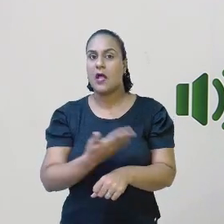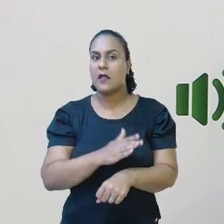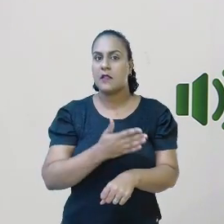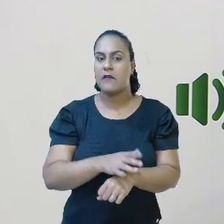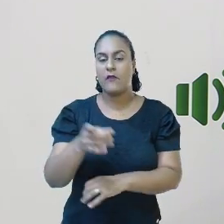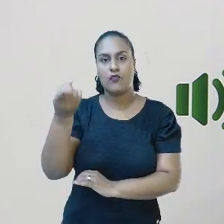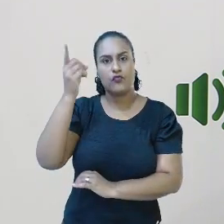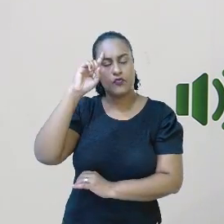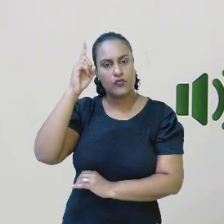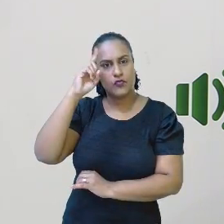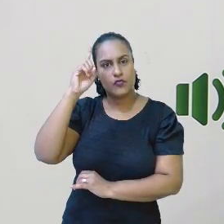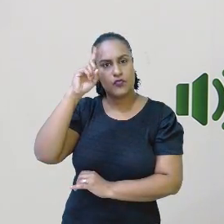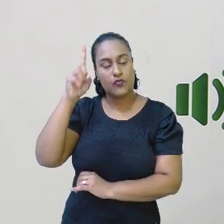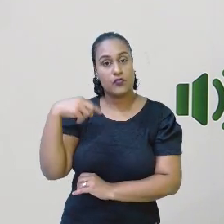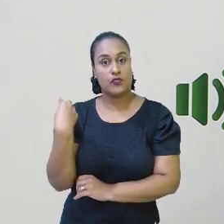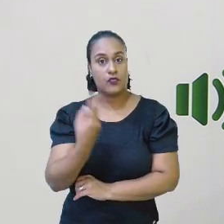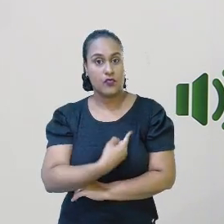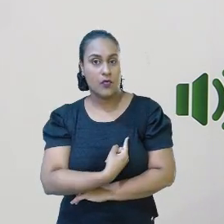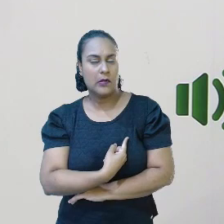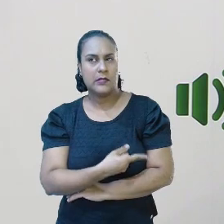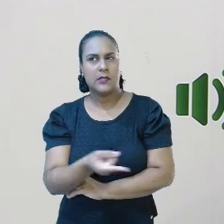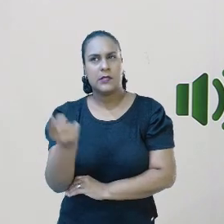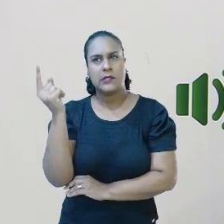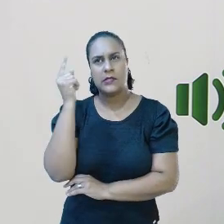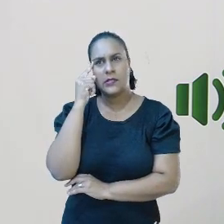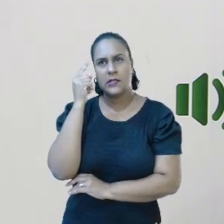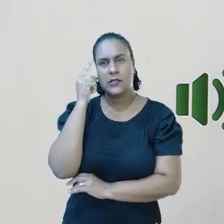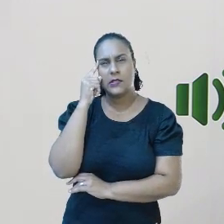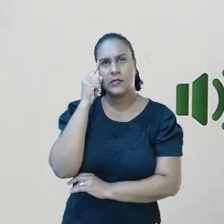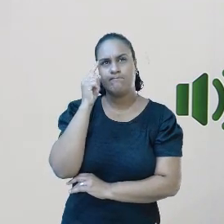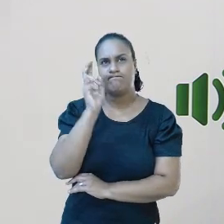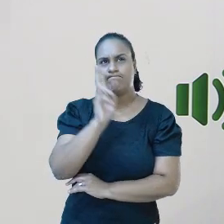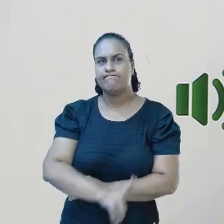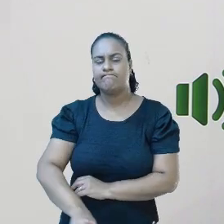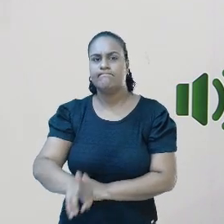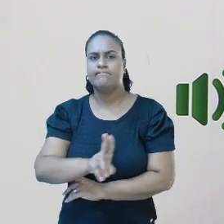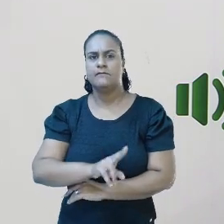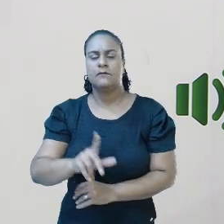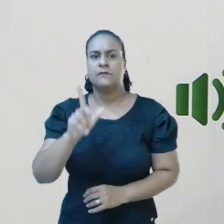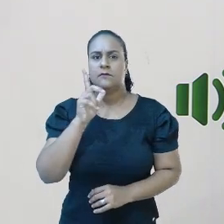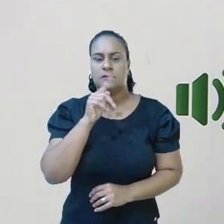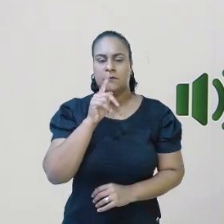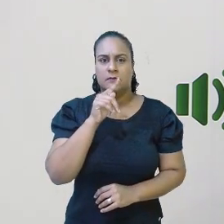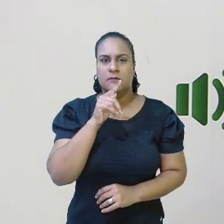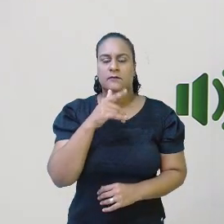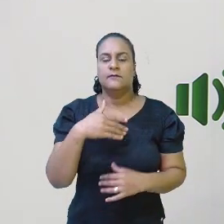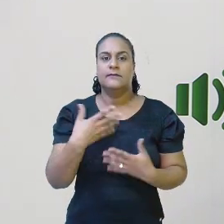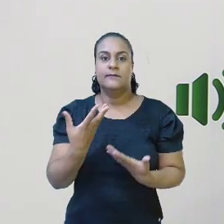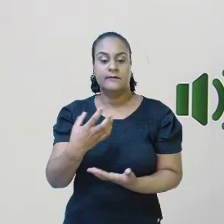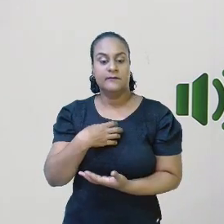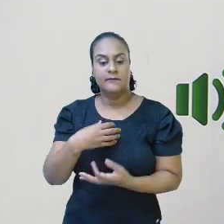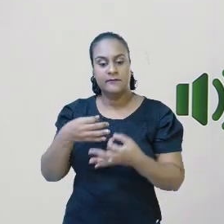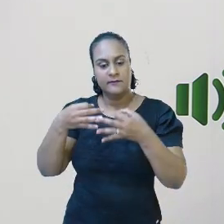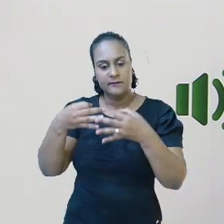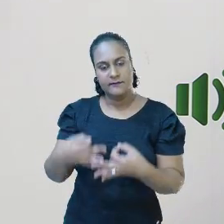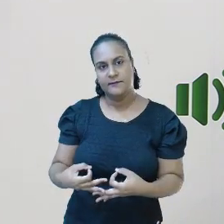do nosso cotidiano, nós pensarmos em usar a água de uma maneira